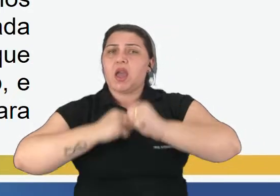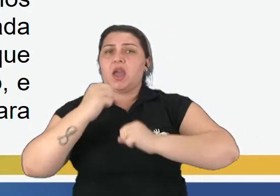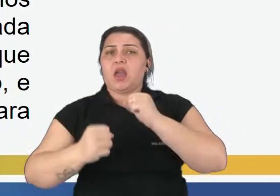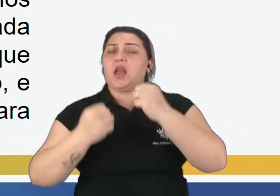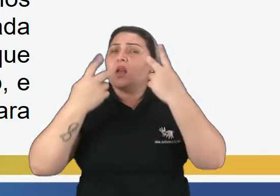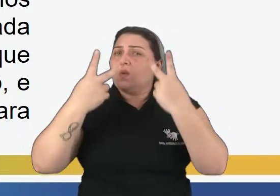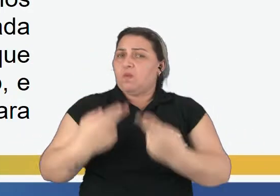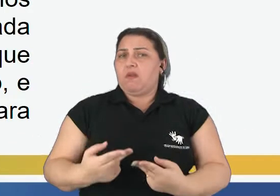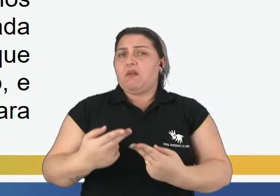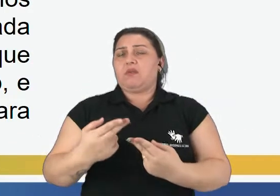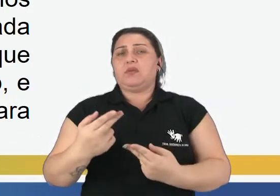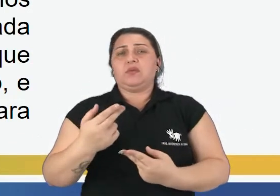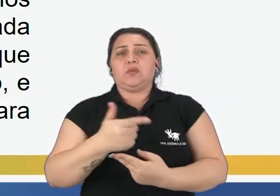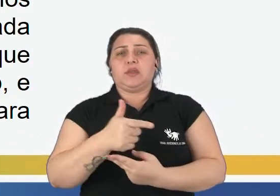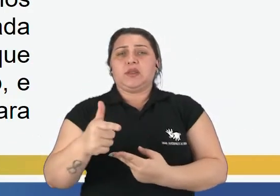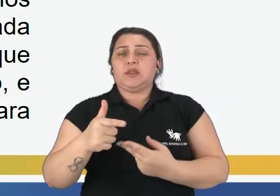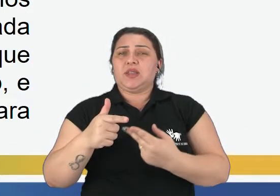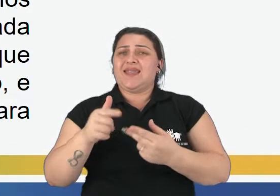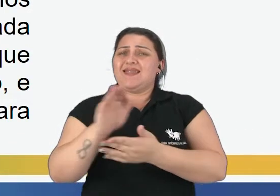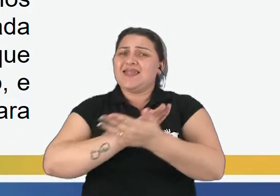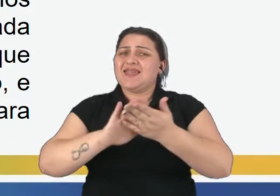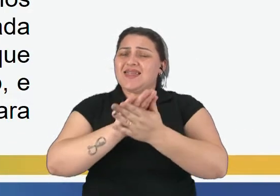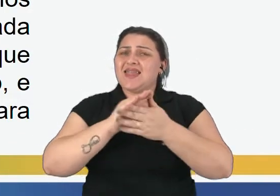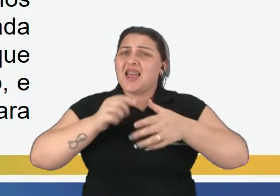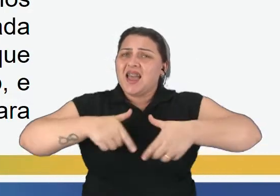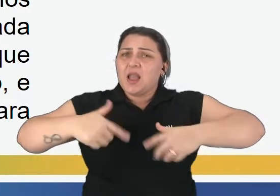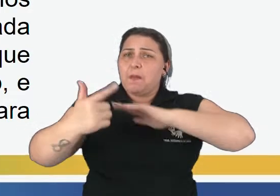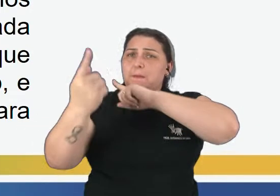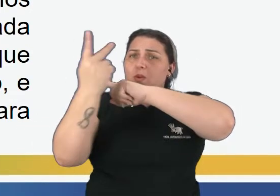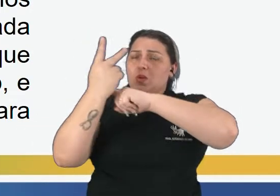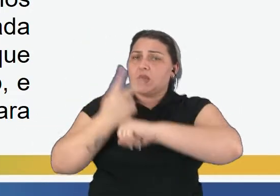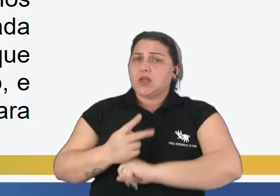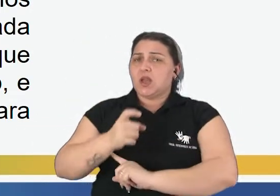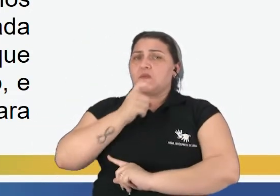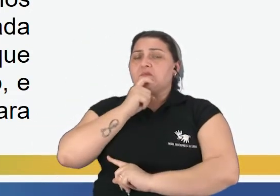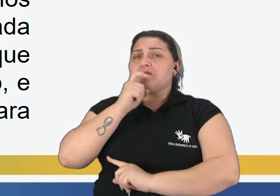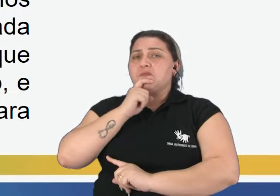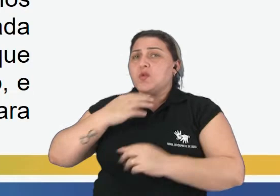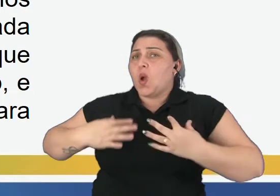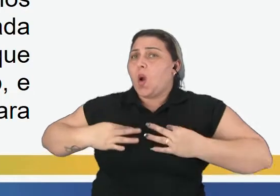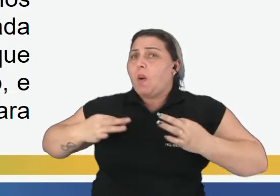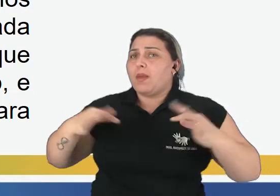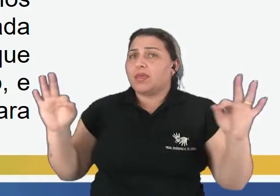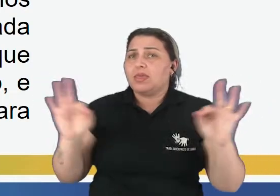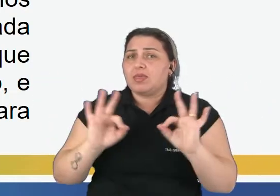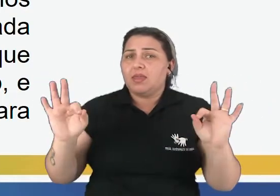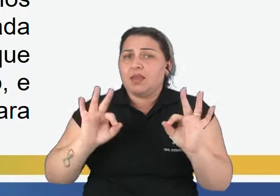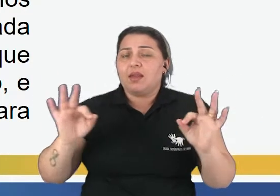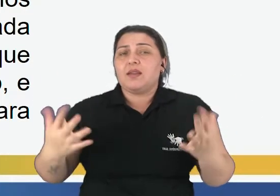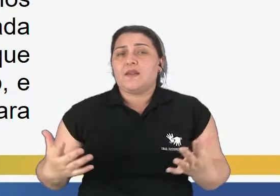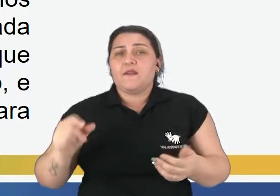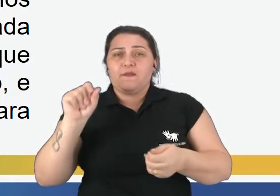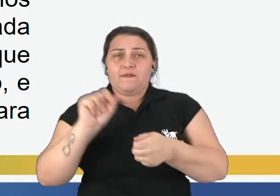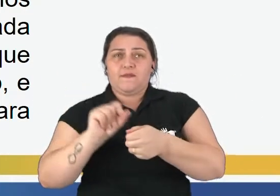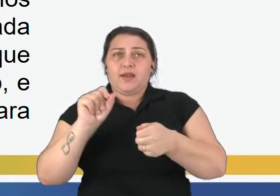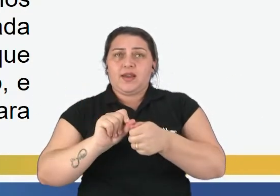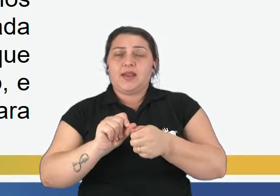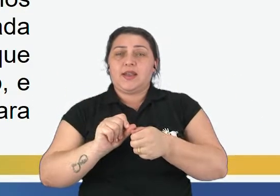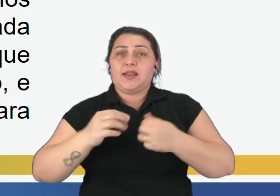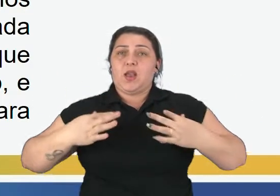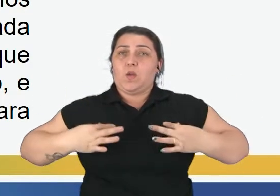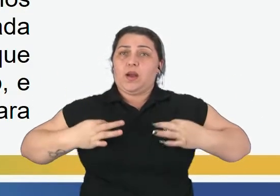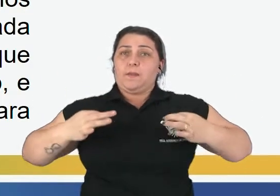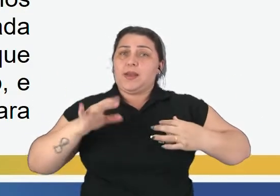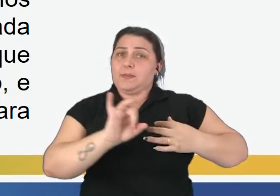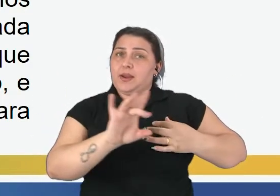eles fazem, sem nada cobrir as costas e protegê-los do frio. Sabe do que mais? Vou fazer uma camisa para